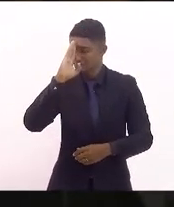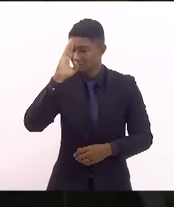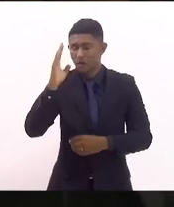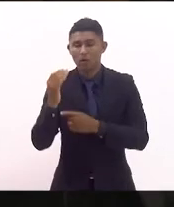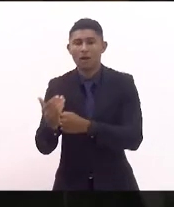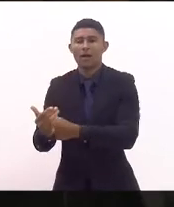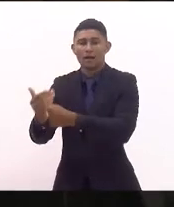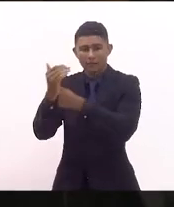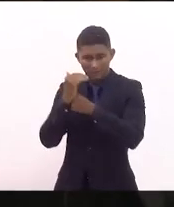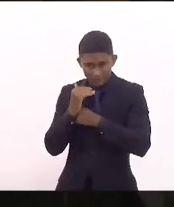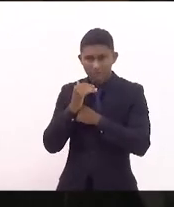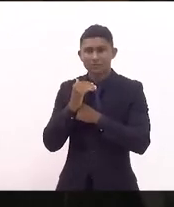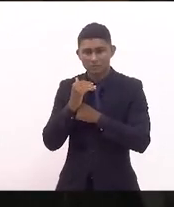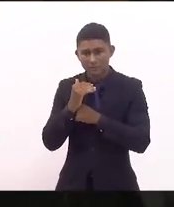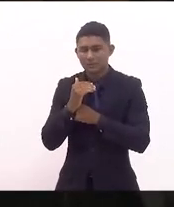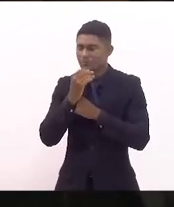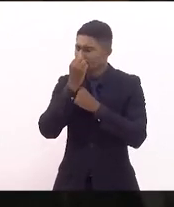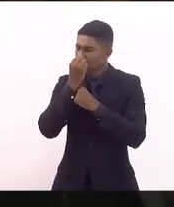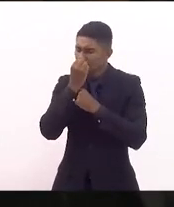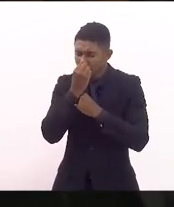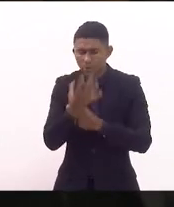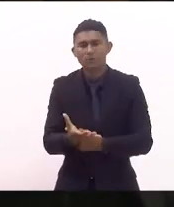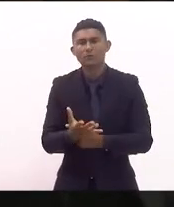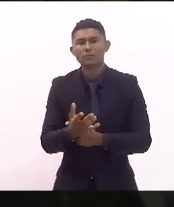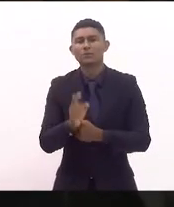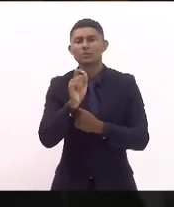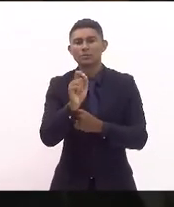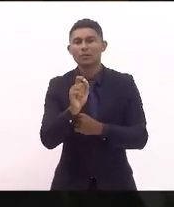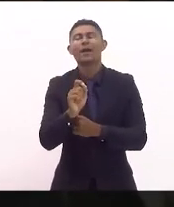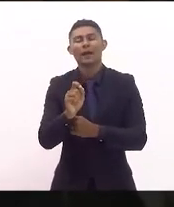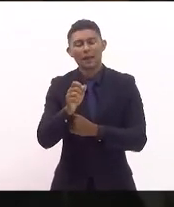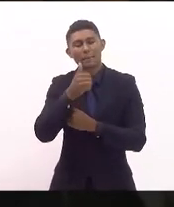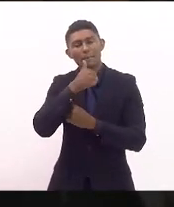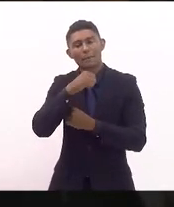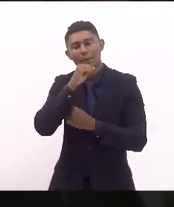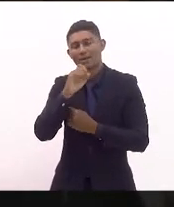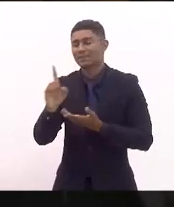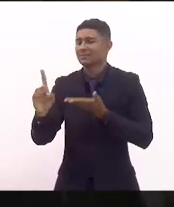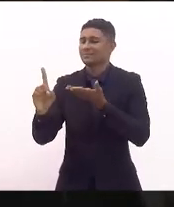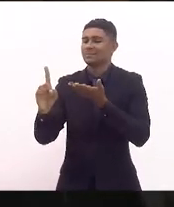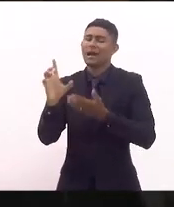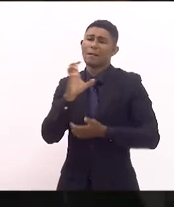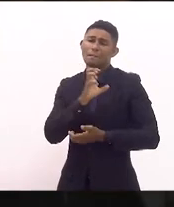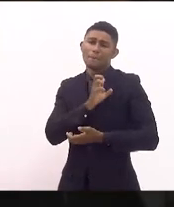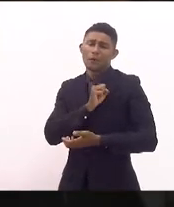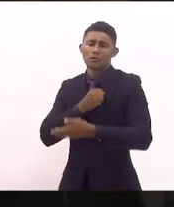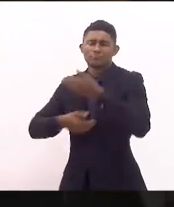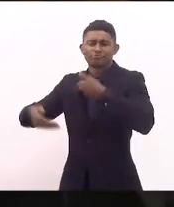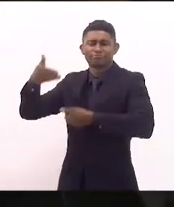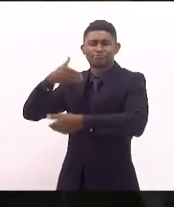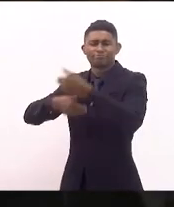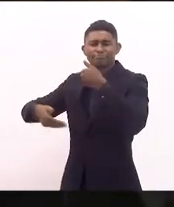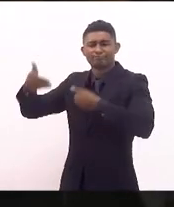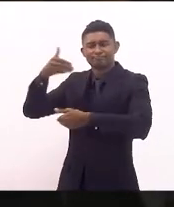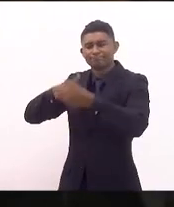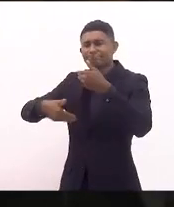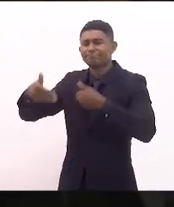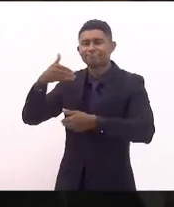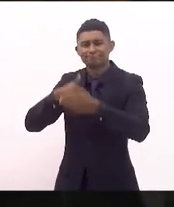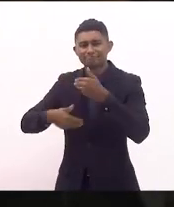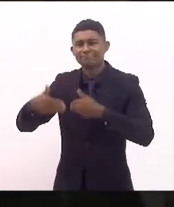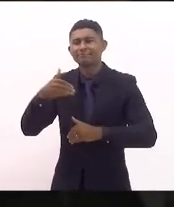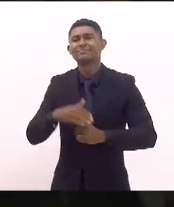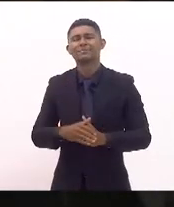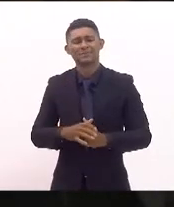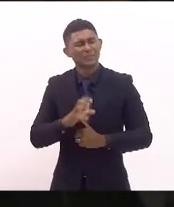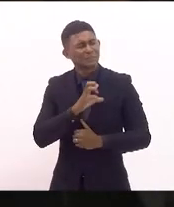minha melhor conta positiva foi o amor de mãe, que recebi de forma grandiosa. Uma